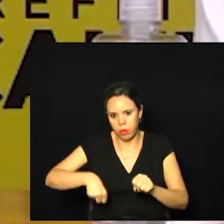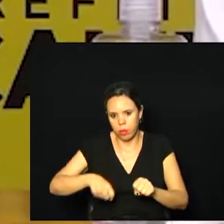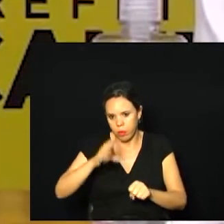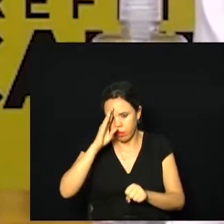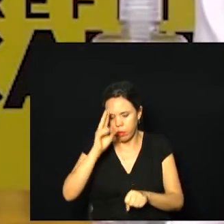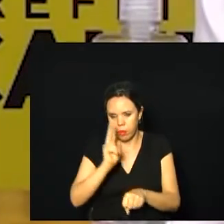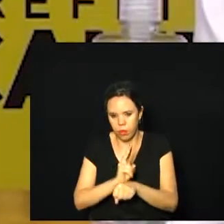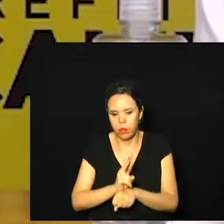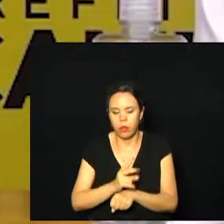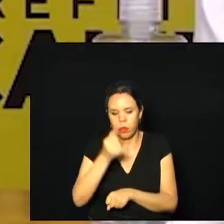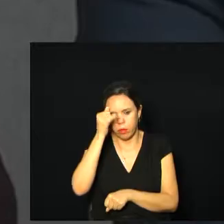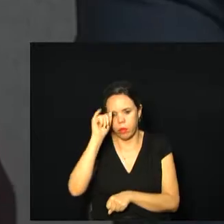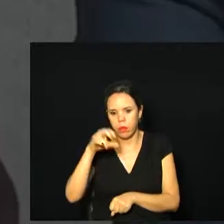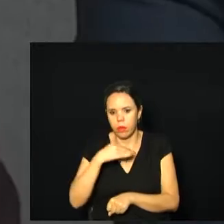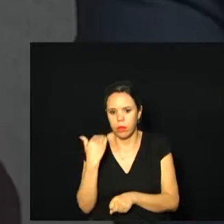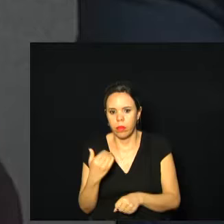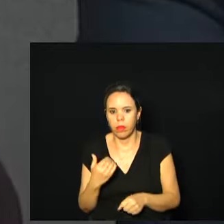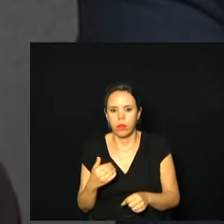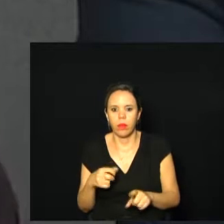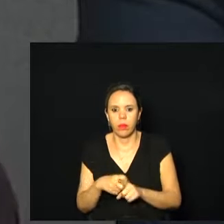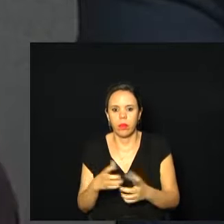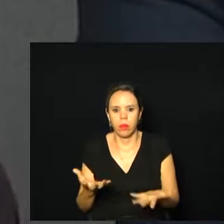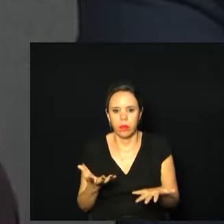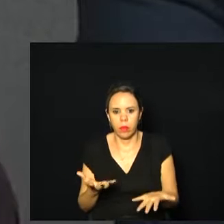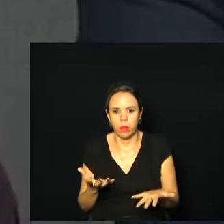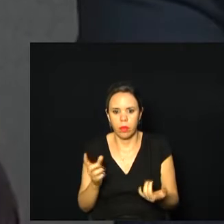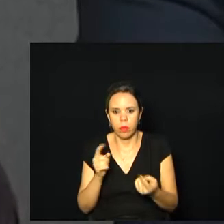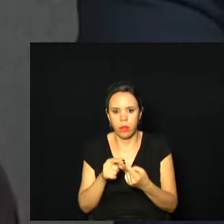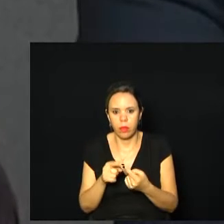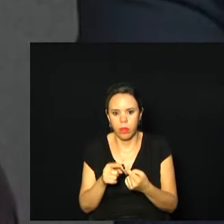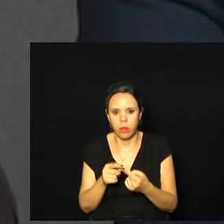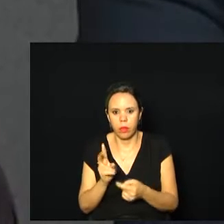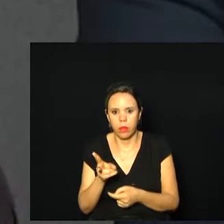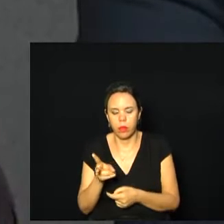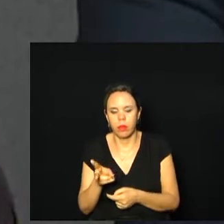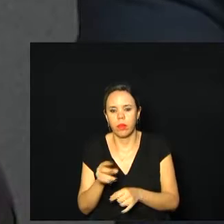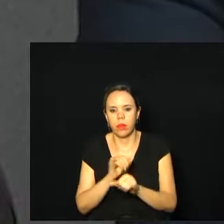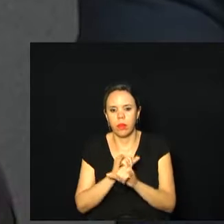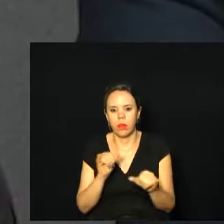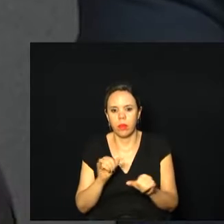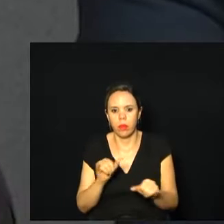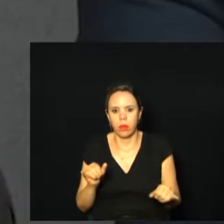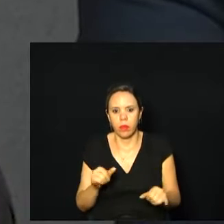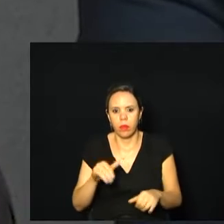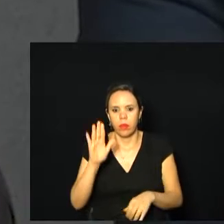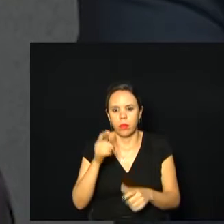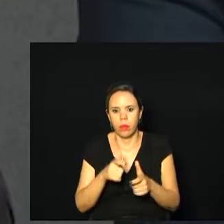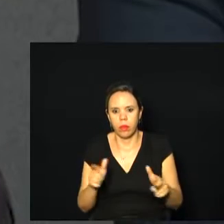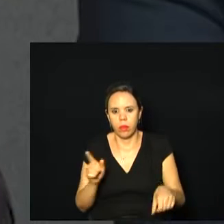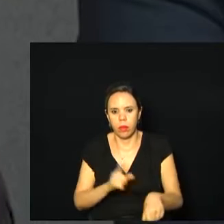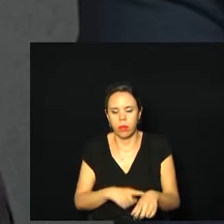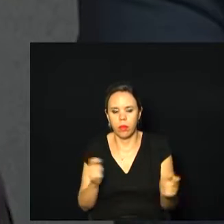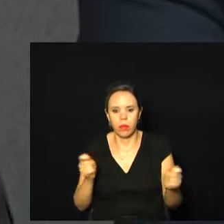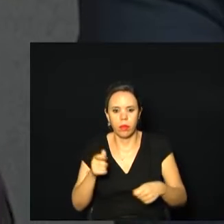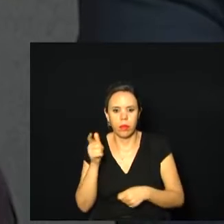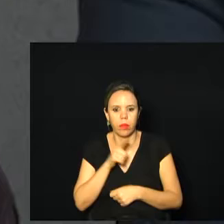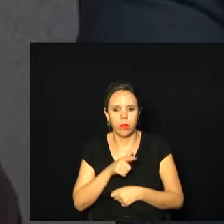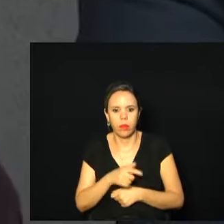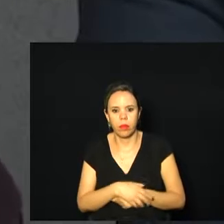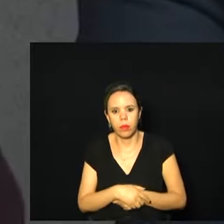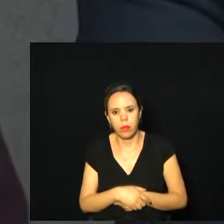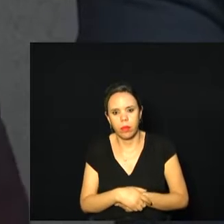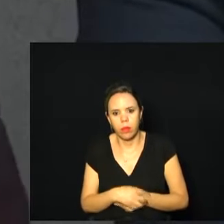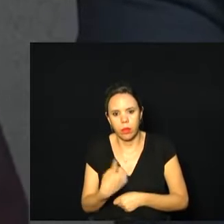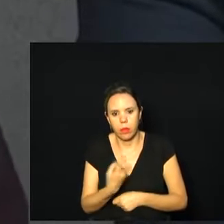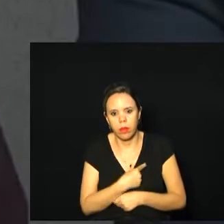priorizar onde existe mais acidente de moto. E nós pretendemos aí manter essa campanha, prefeito, o máximo de tempo que a gente conseguir, para